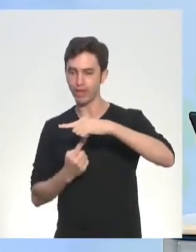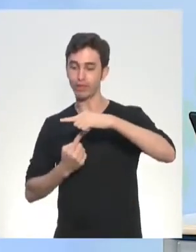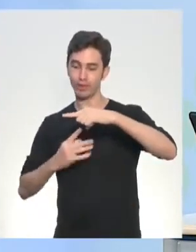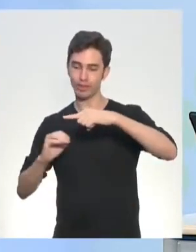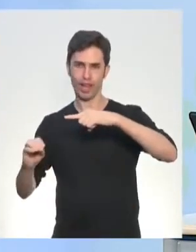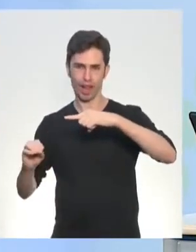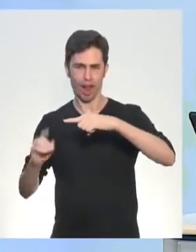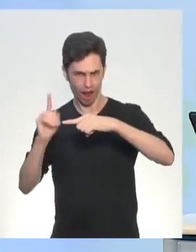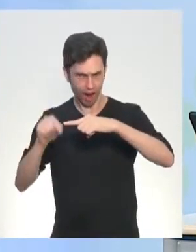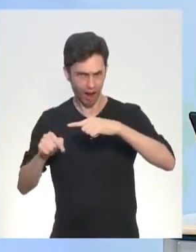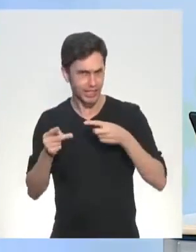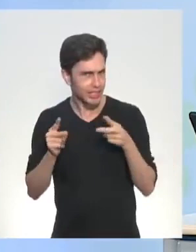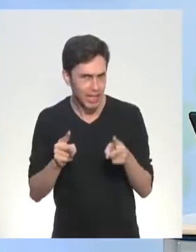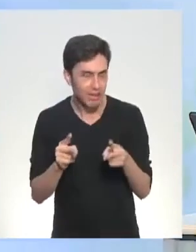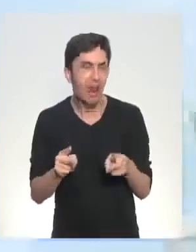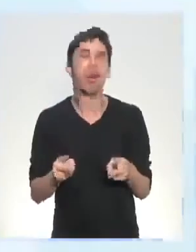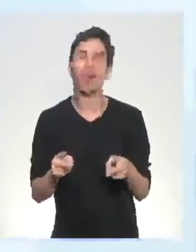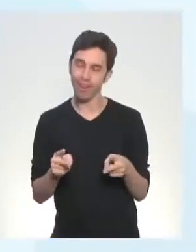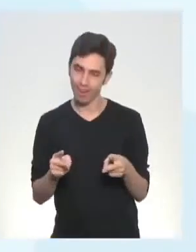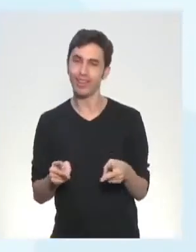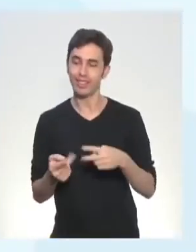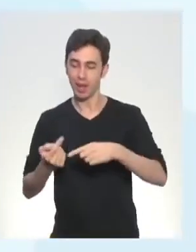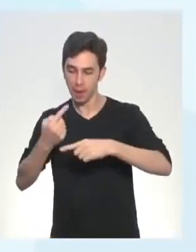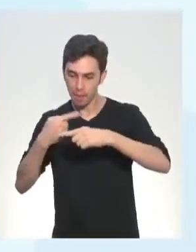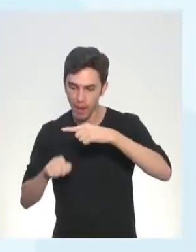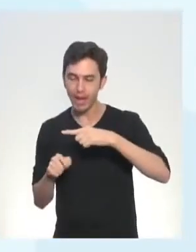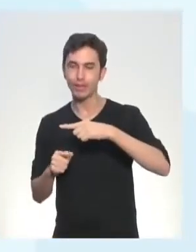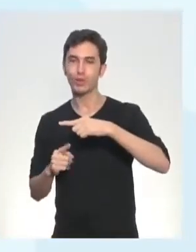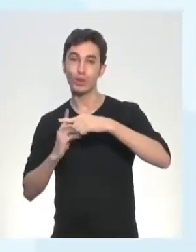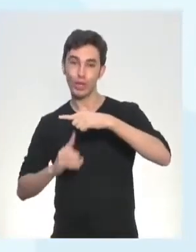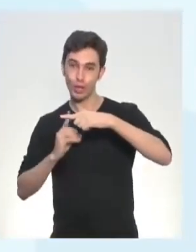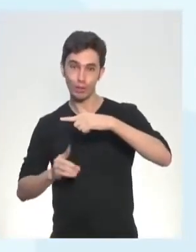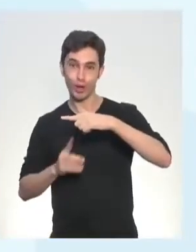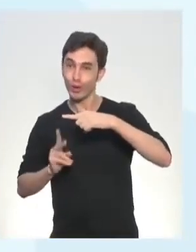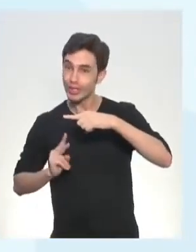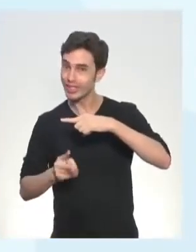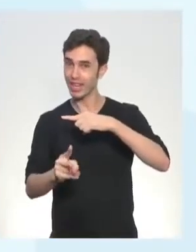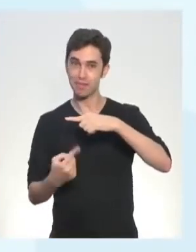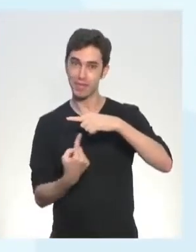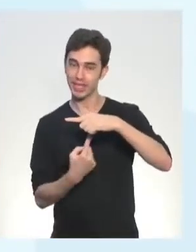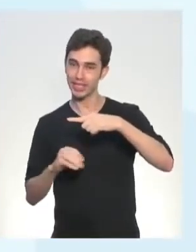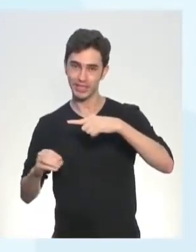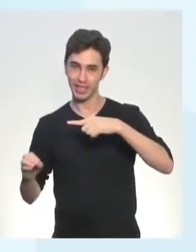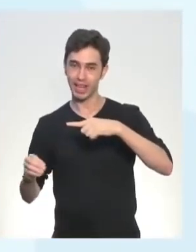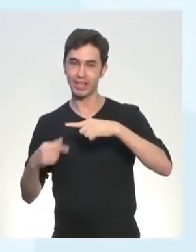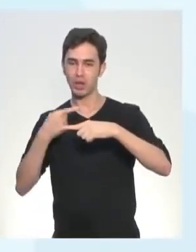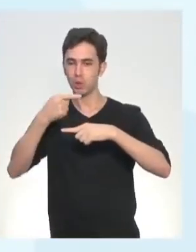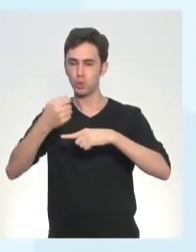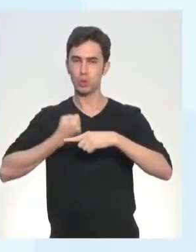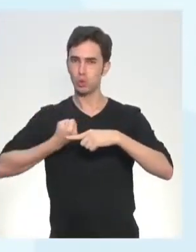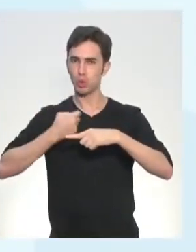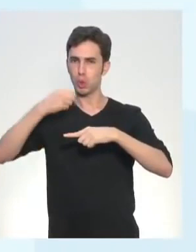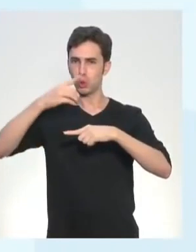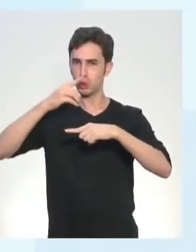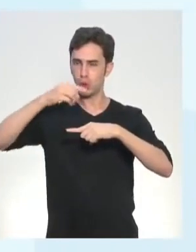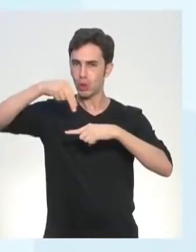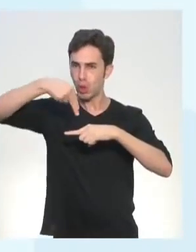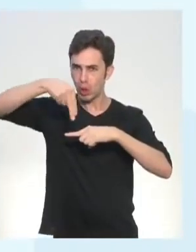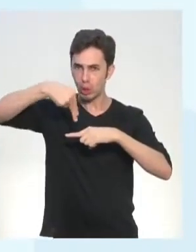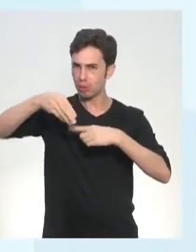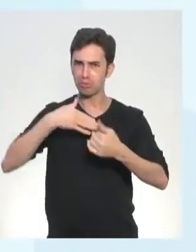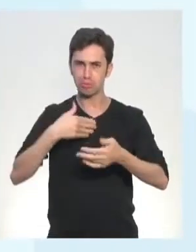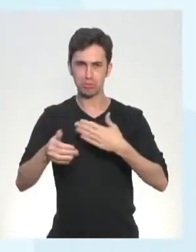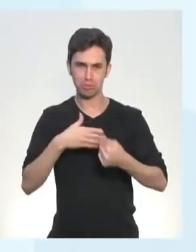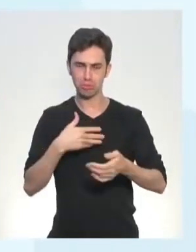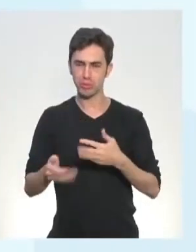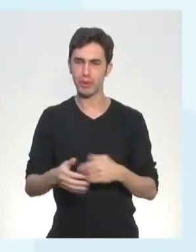em porcentagem, vai ter o 100 embaixo. Aí, esse outro que tem aí, professora, 1/5. O que é isso que você está mostrando? Às vezes, a gente